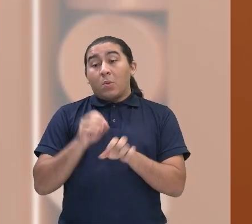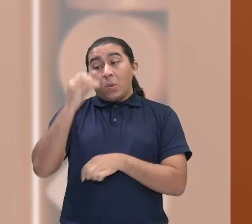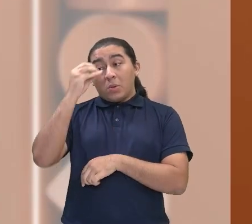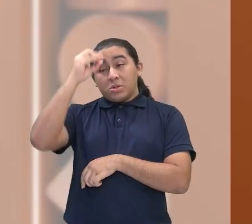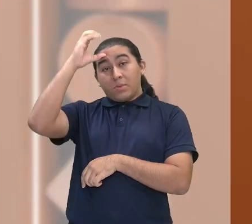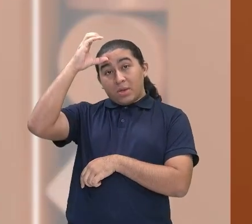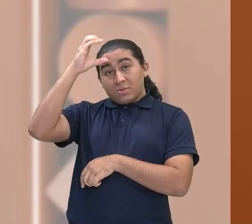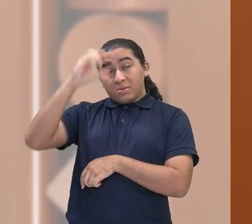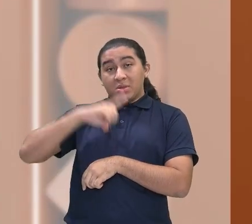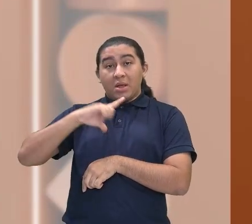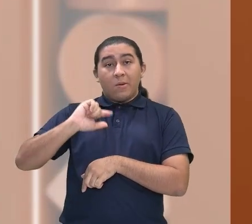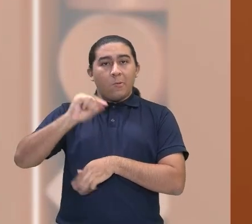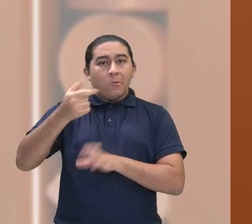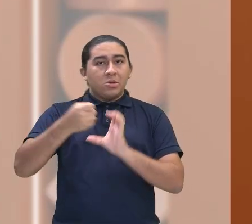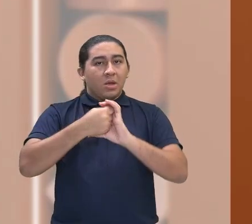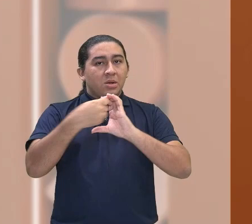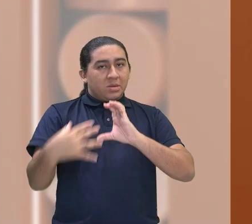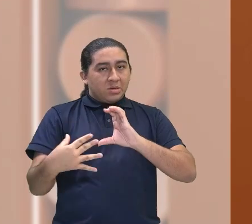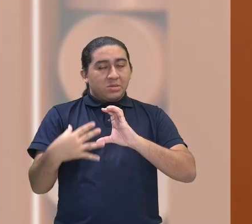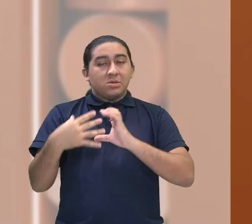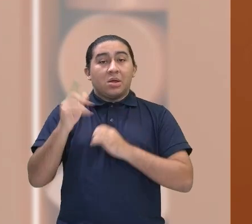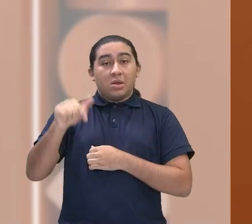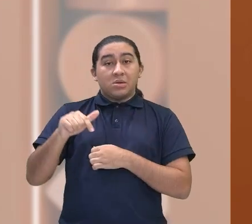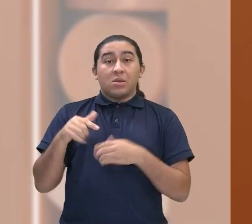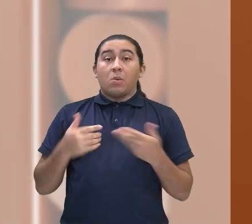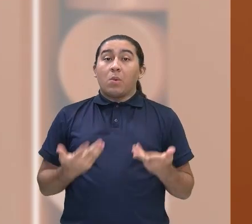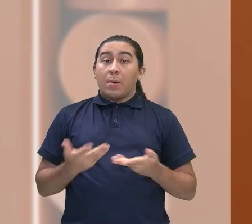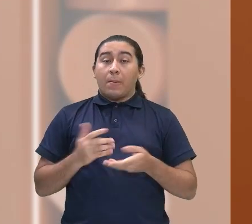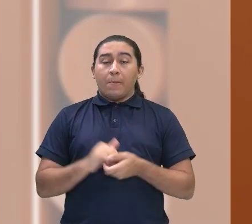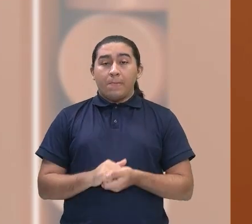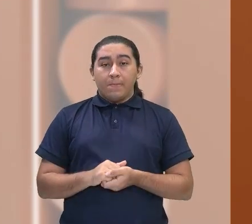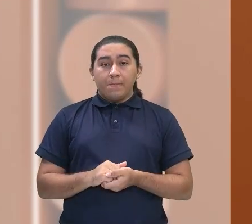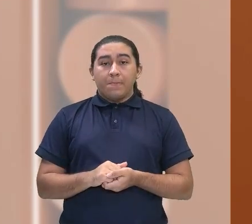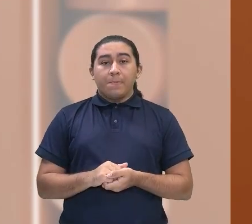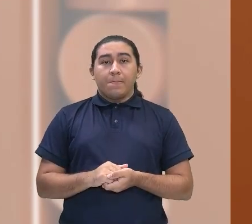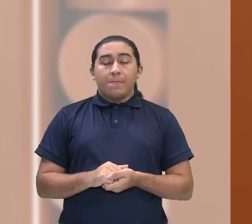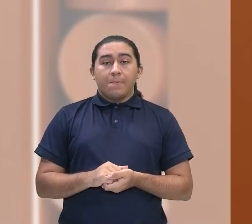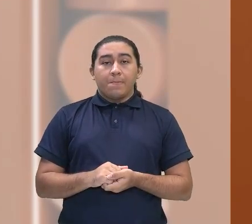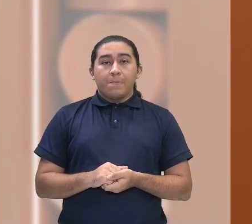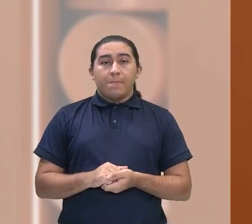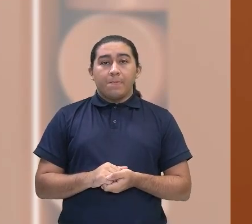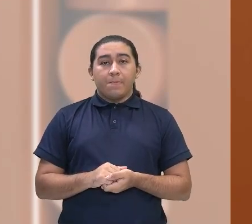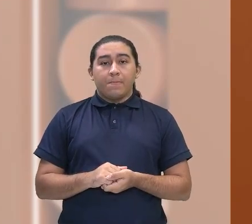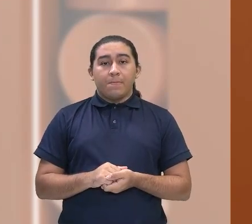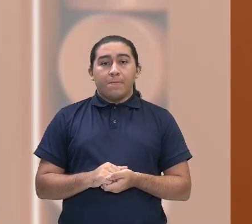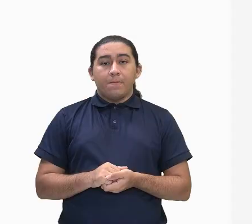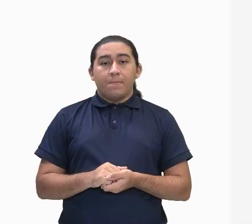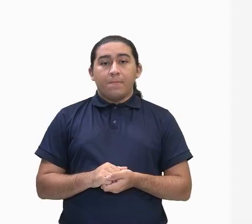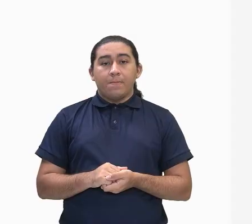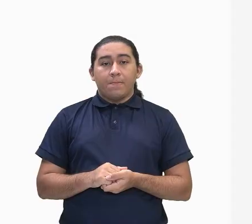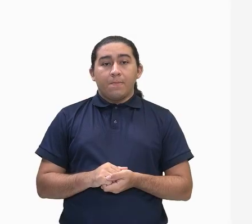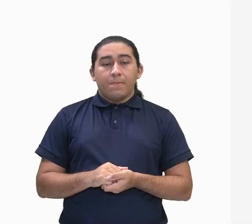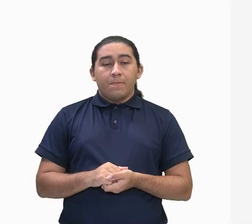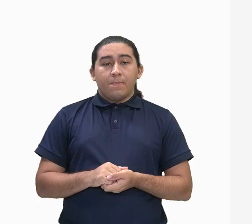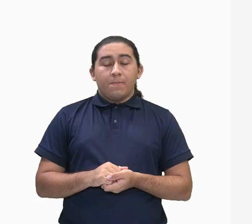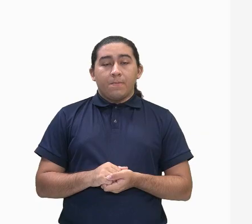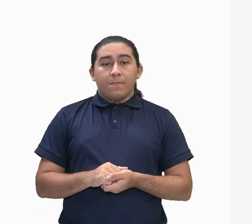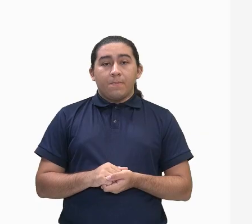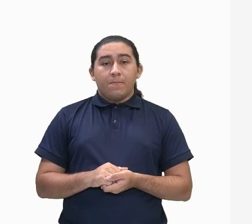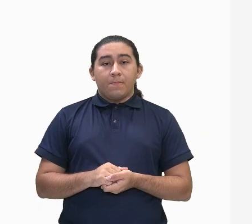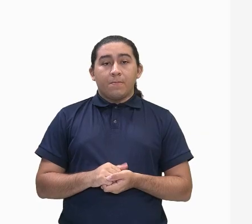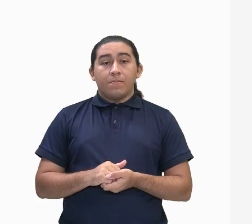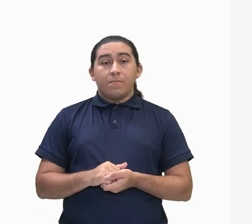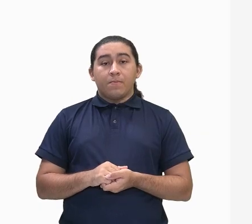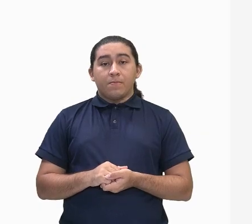outro elemento da cultura imaterial, que são, né, como nós podemos ver